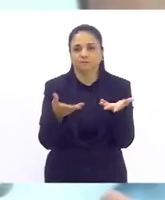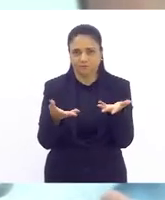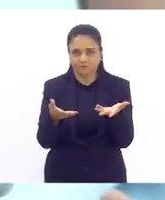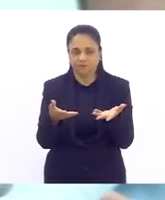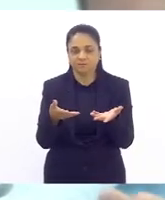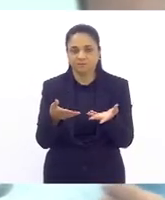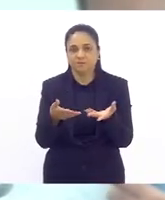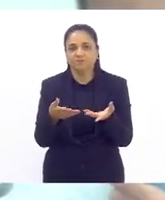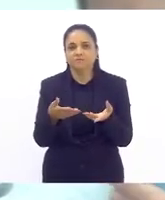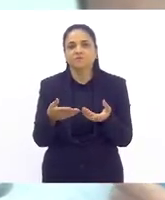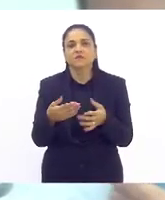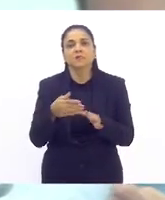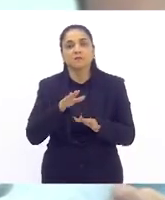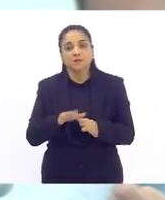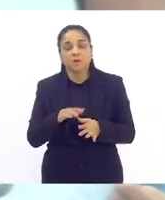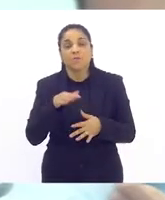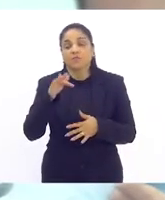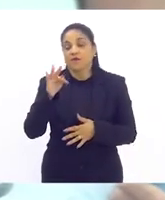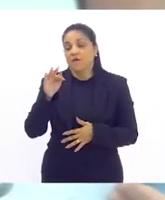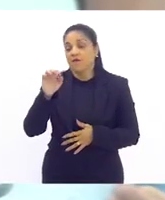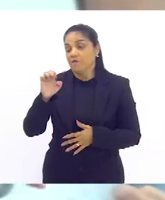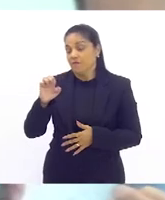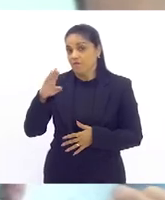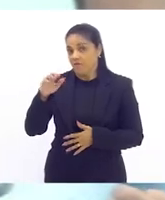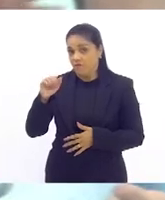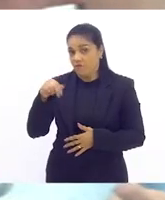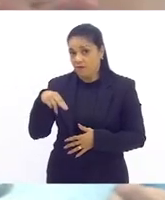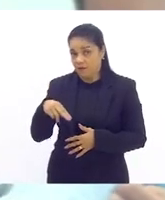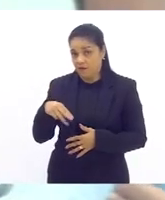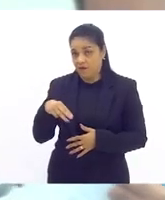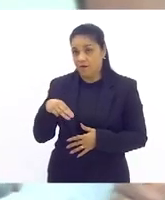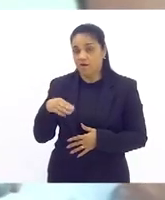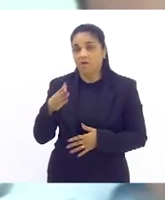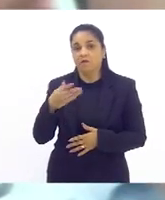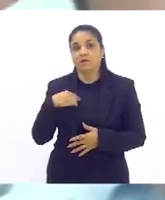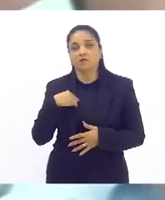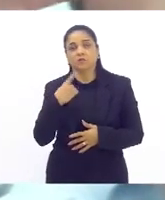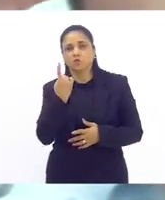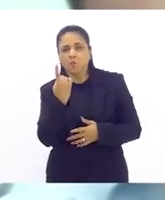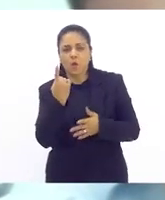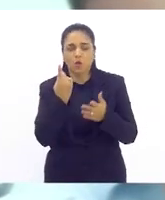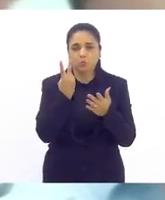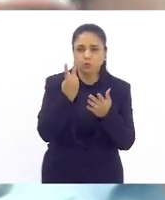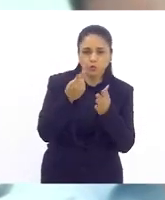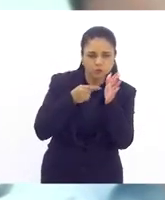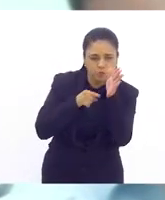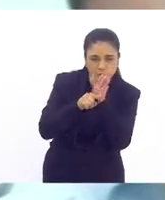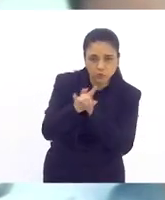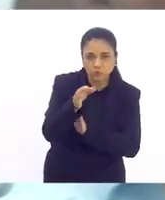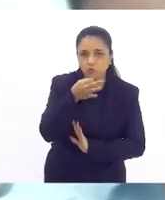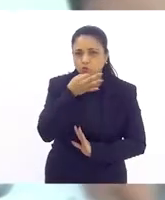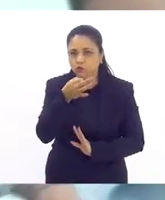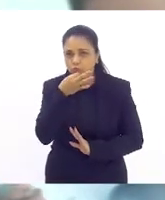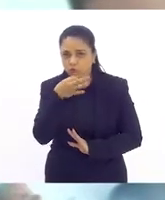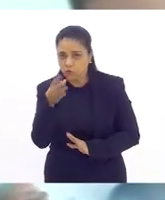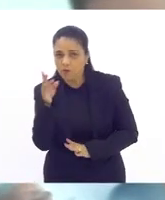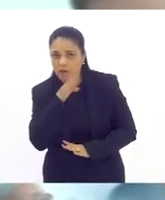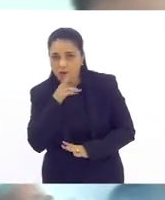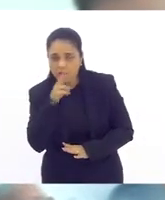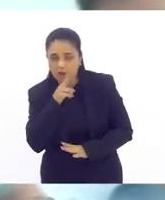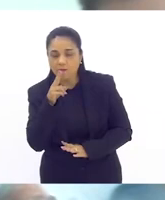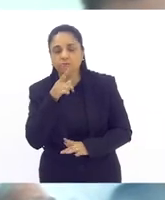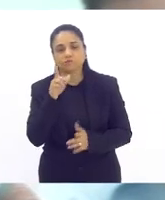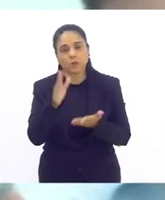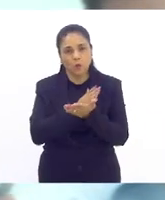sobre a questão então do fecan para concluir uma ou duas perguntas de uma ou duas sugestões rápidas que ainda há algumas pessoas